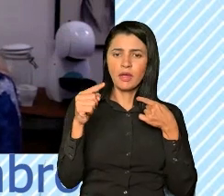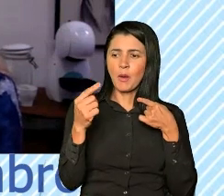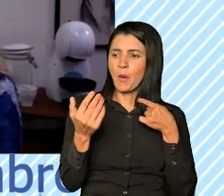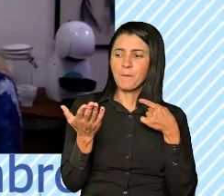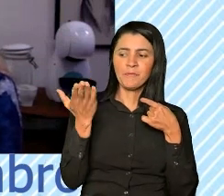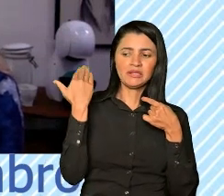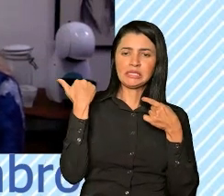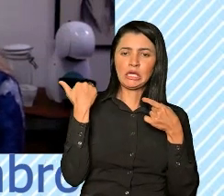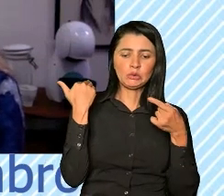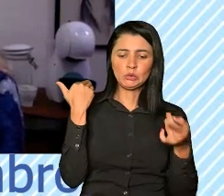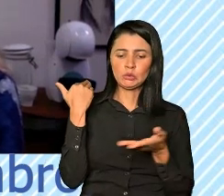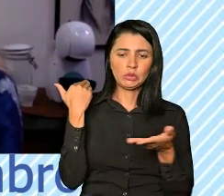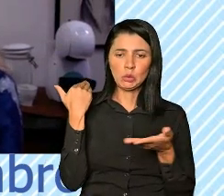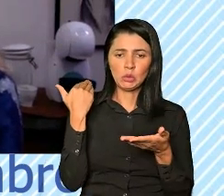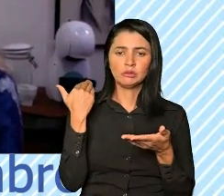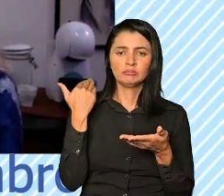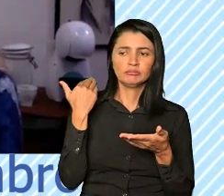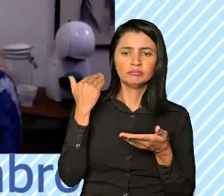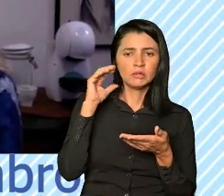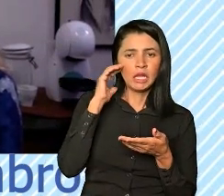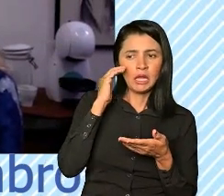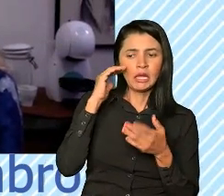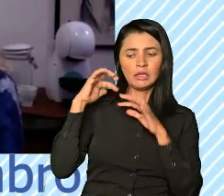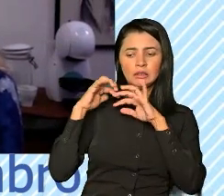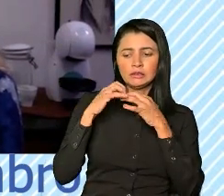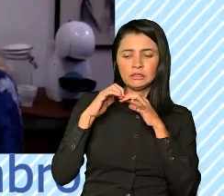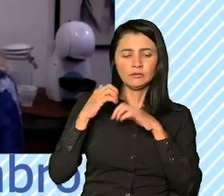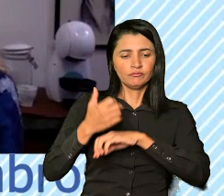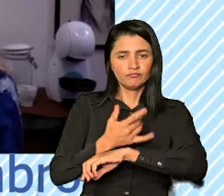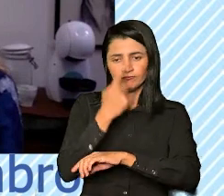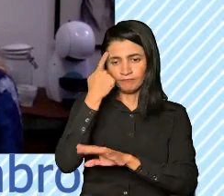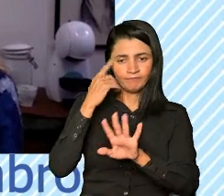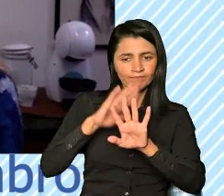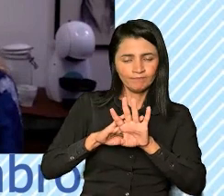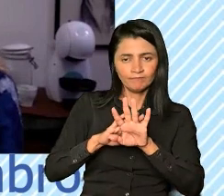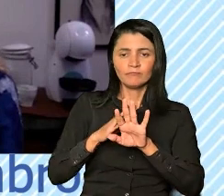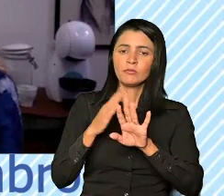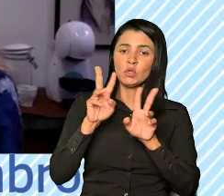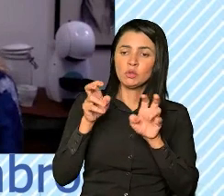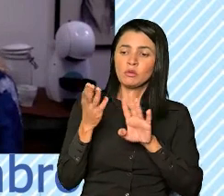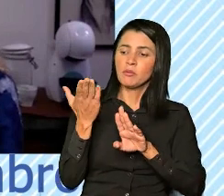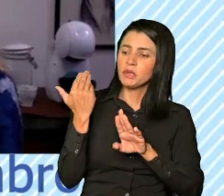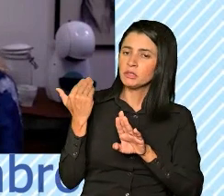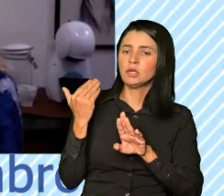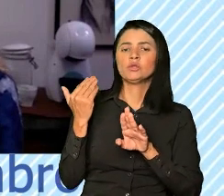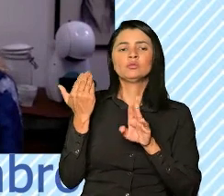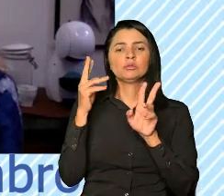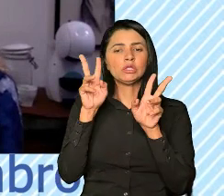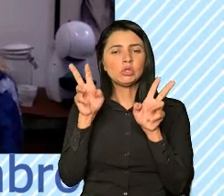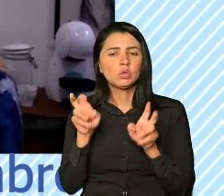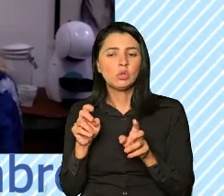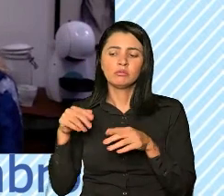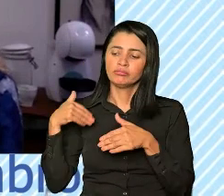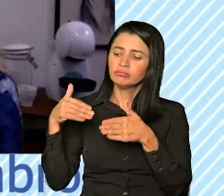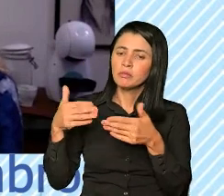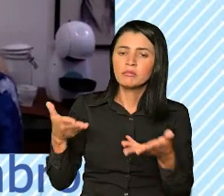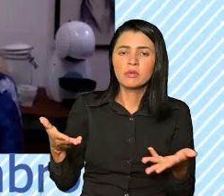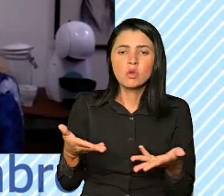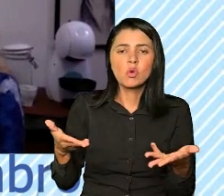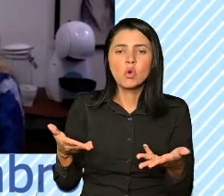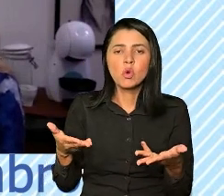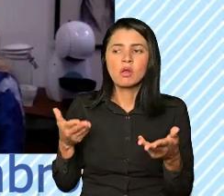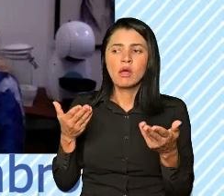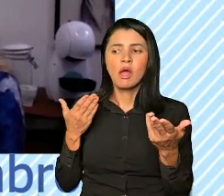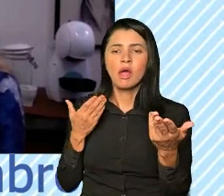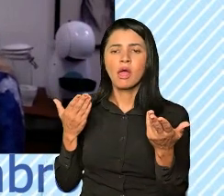espécie de consensos cognitivos, afetivos e ideológicos sobre o passado e sobre suas reverberações no presente. Então,